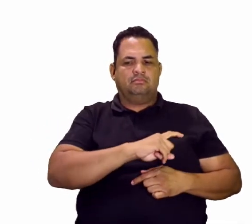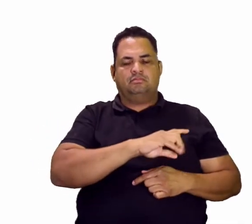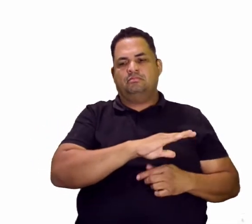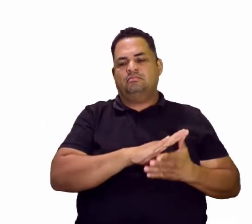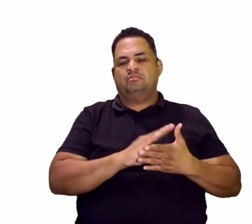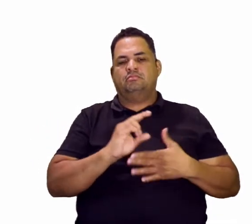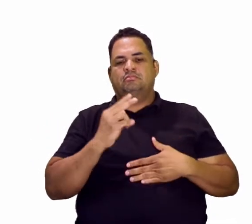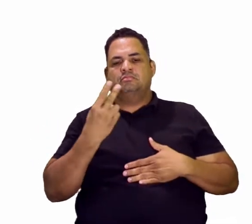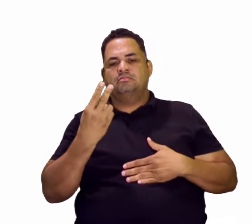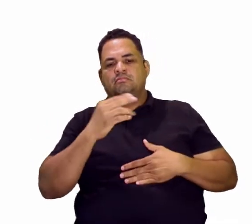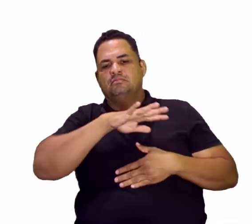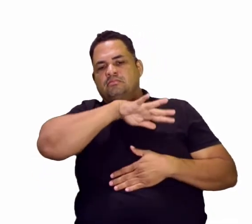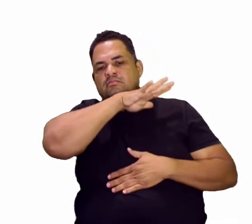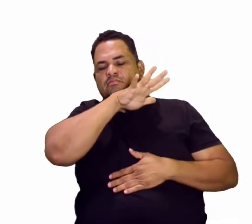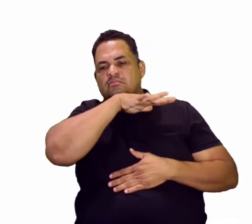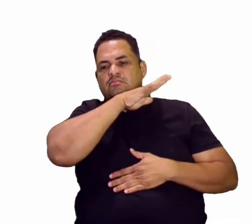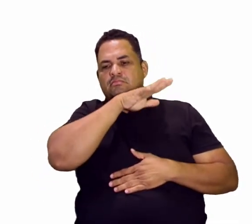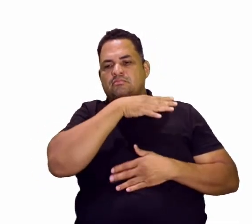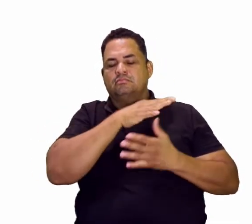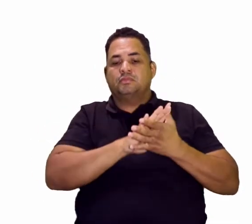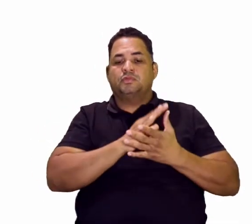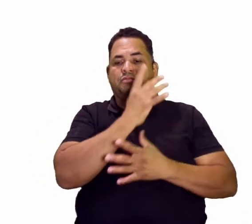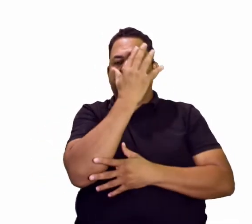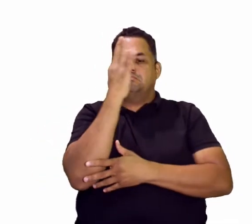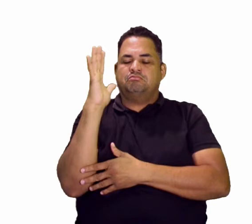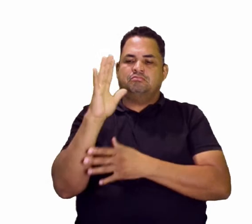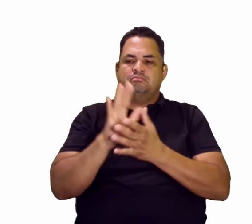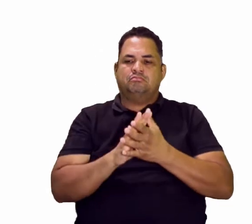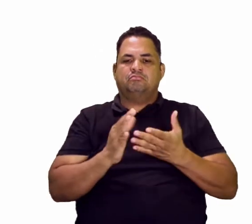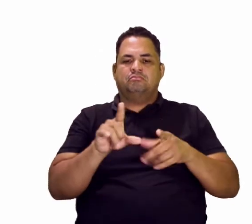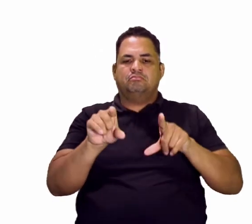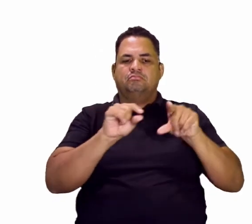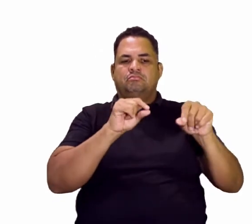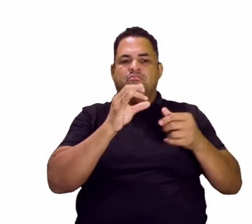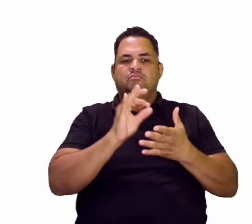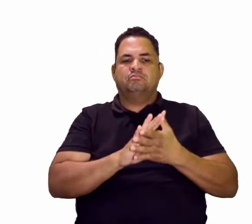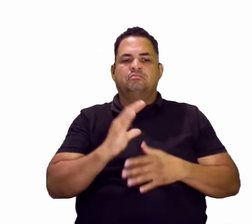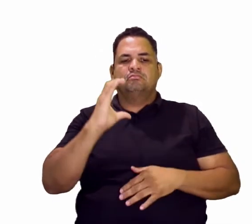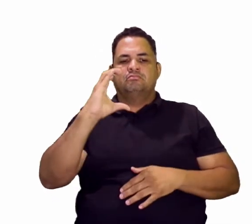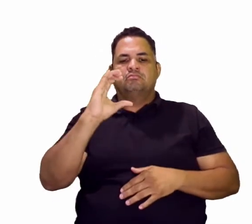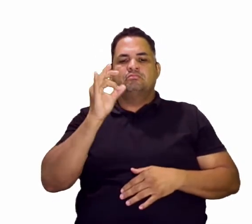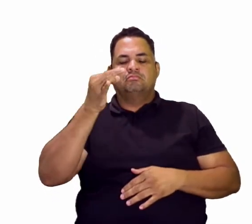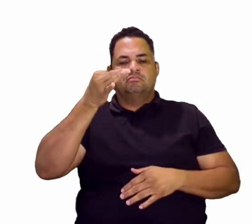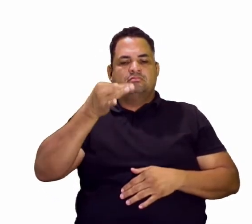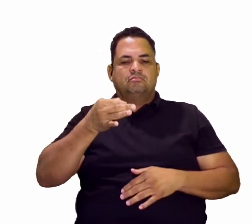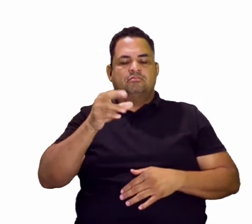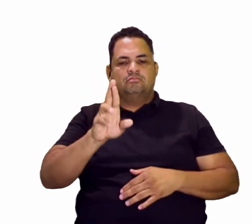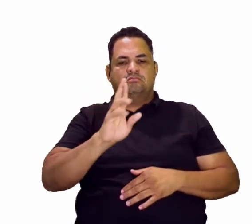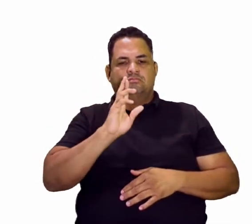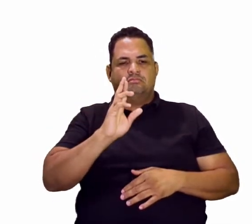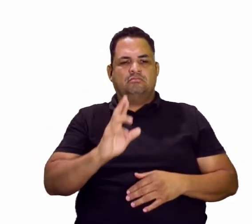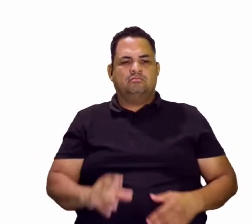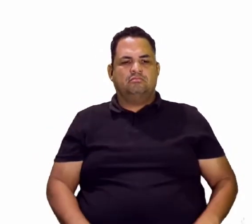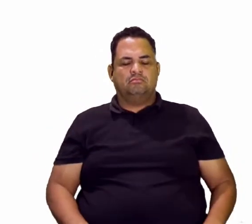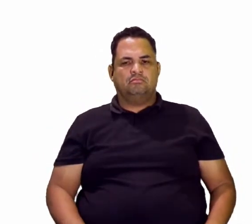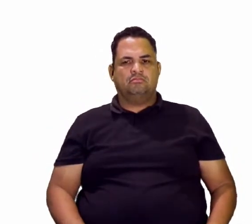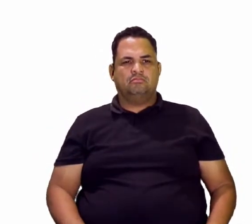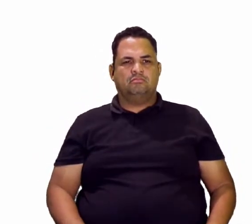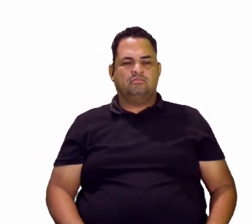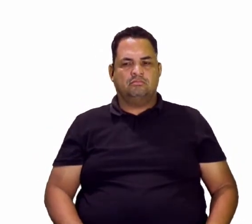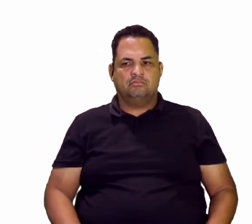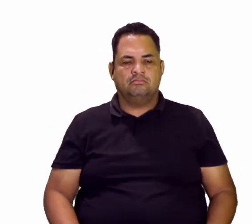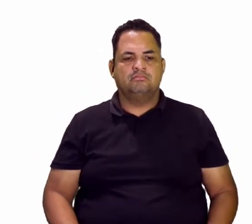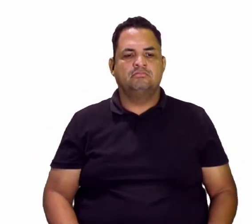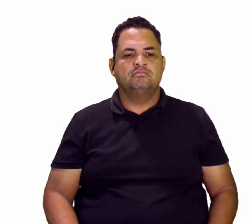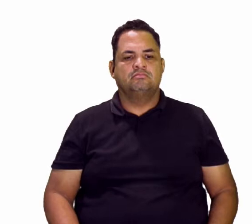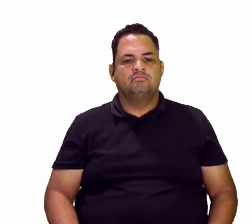bactérias, ou de animais, ou de plantas. Então, a opção C é a nossa resposta, tá?